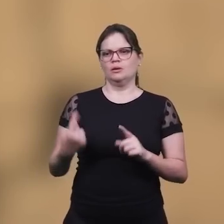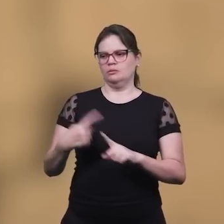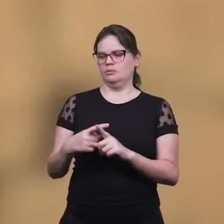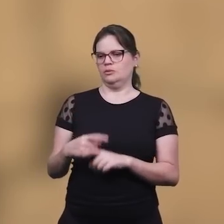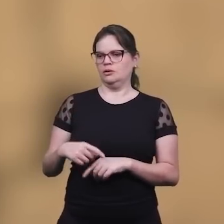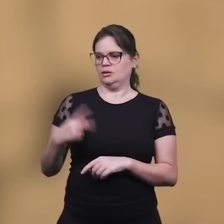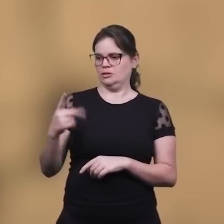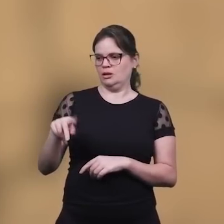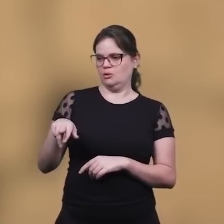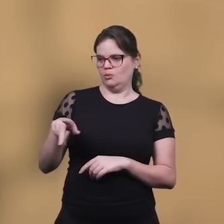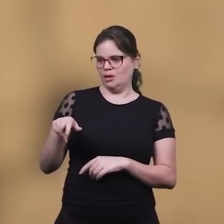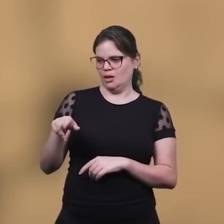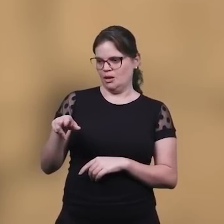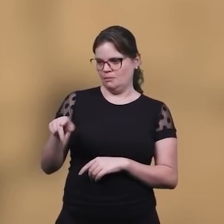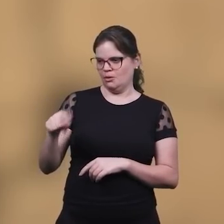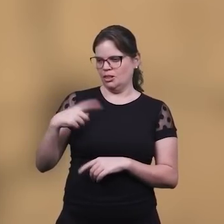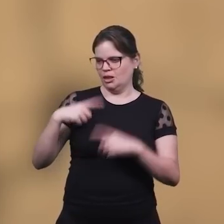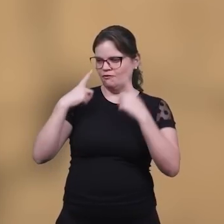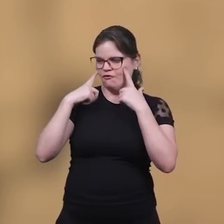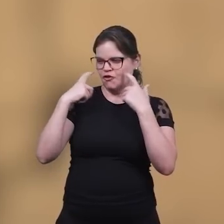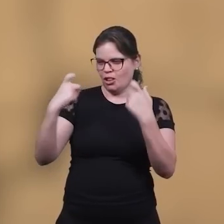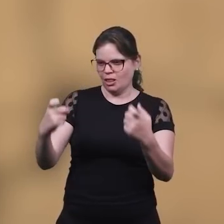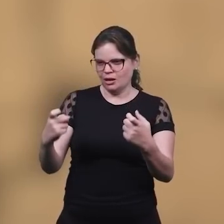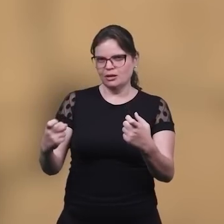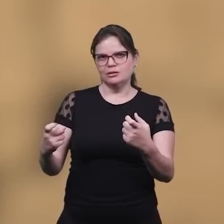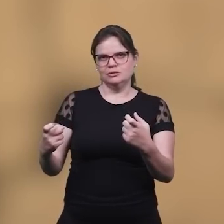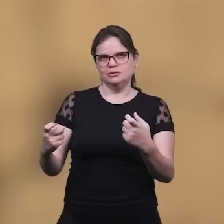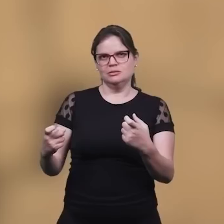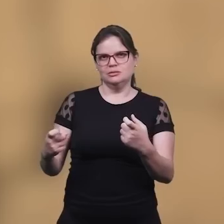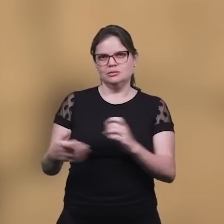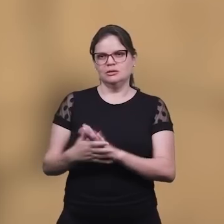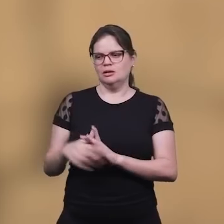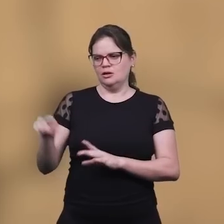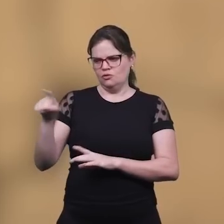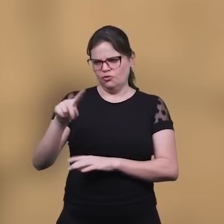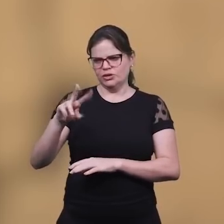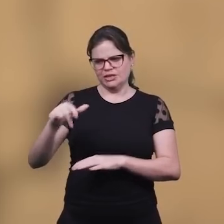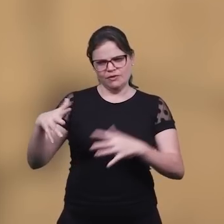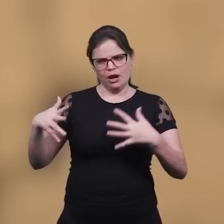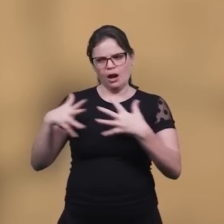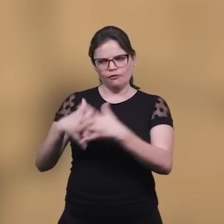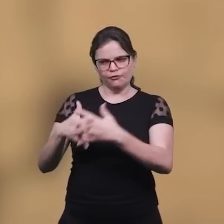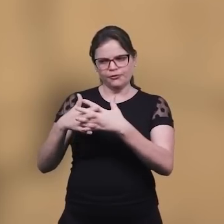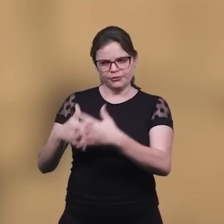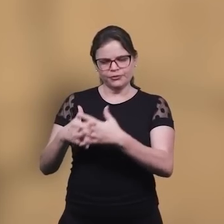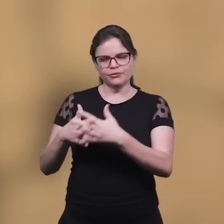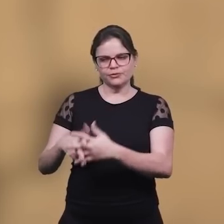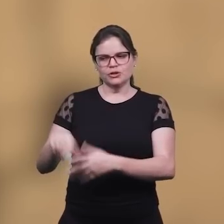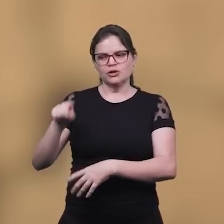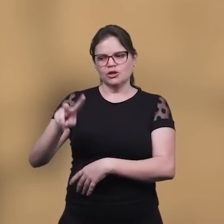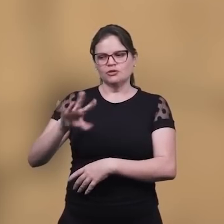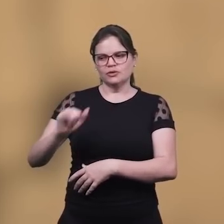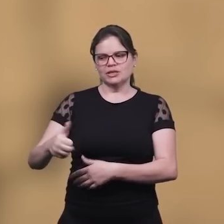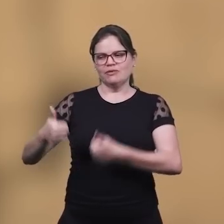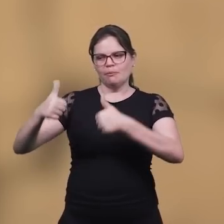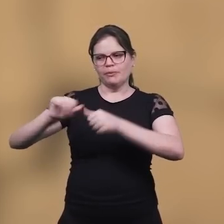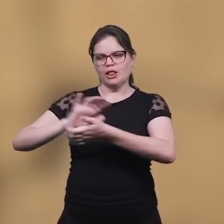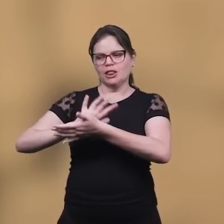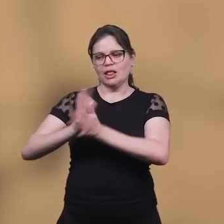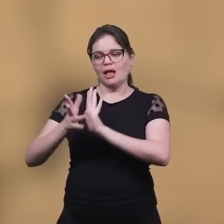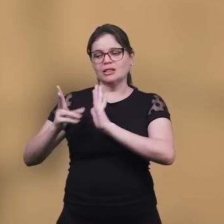Jacó, cobrir-te-á de confusão e serás exterminada para sempre. Olha só